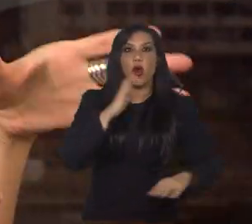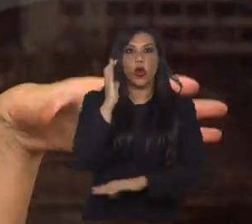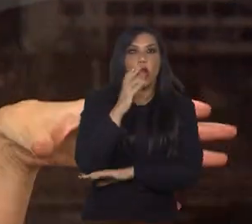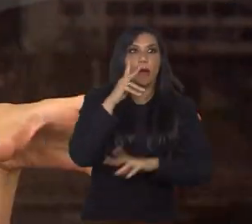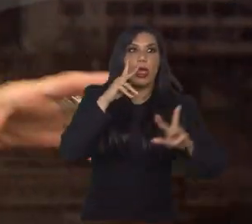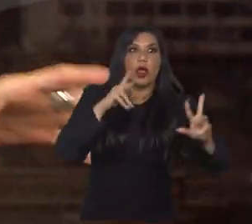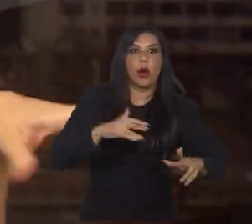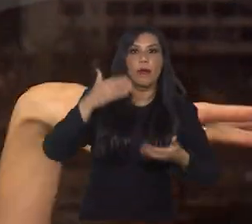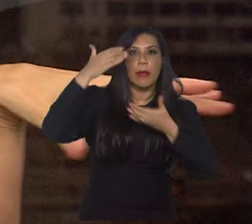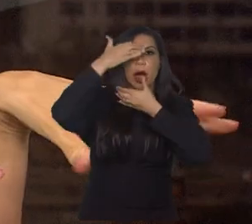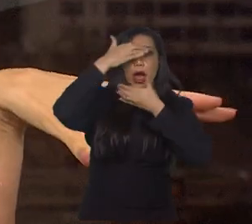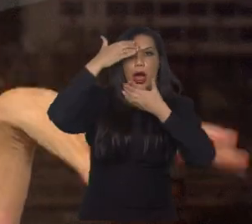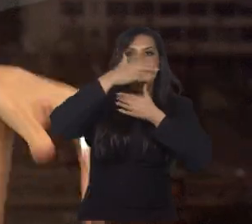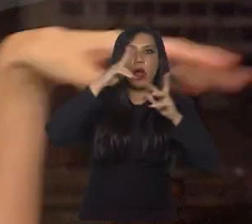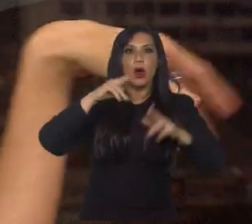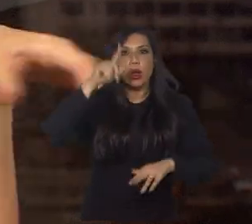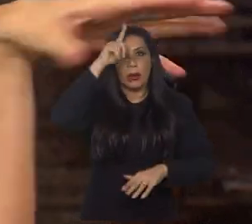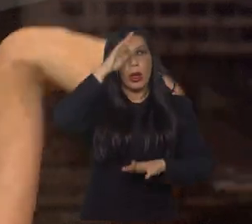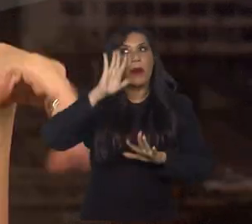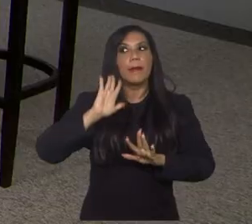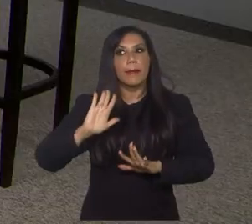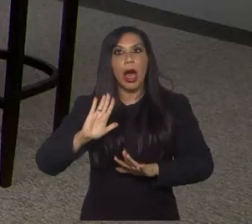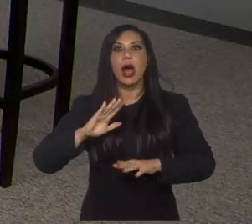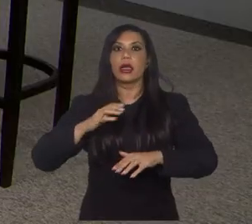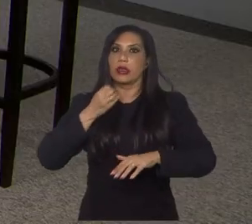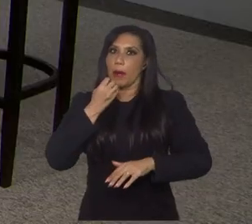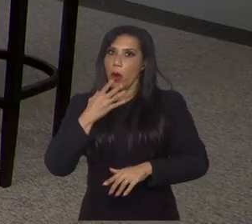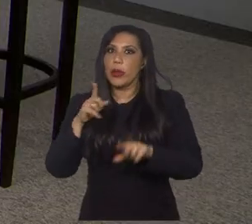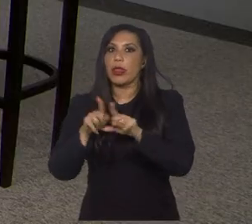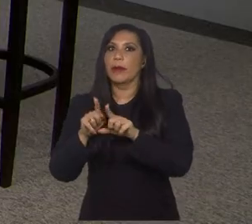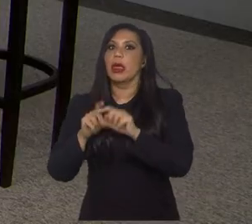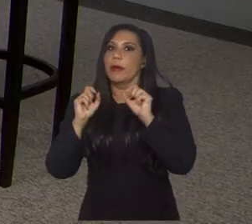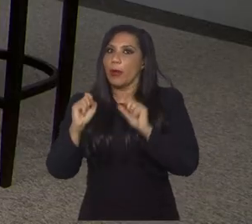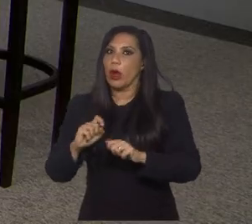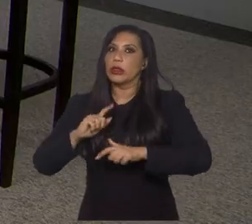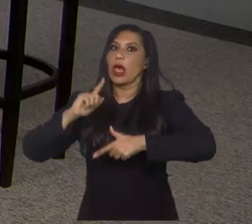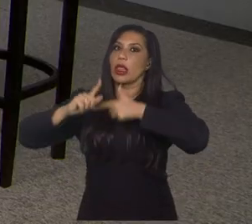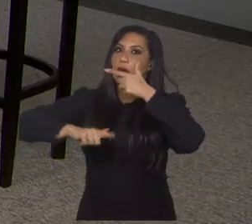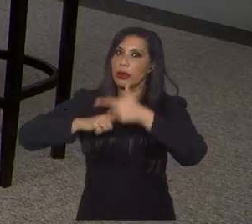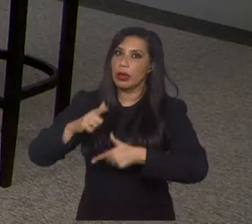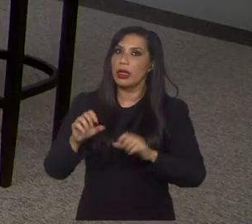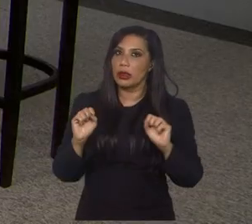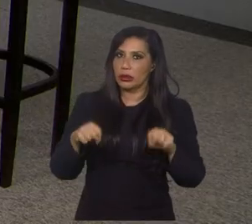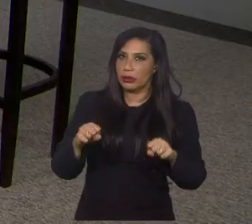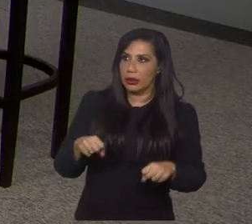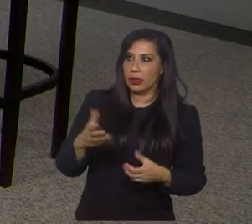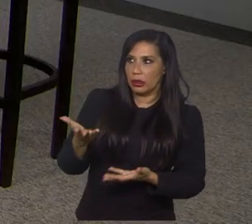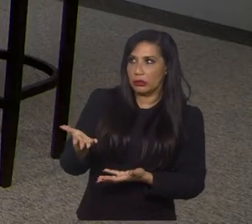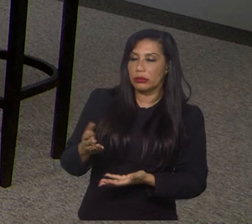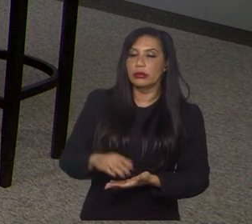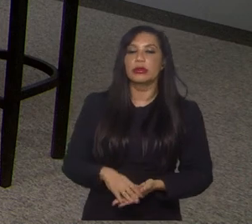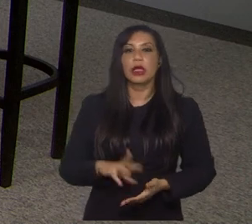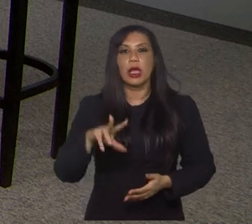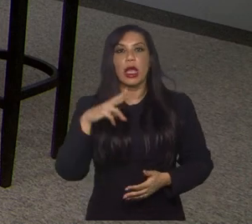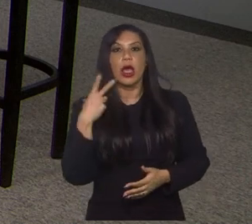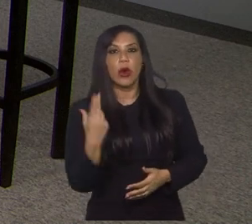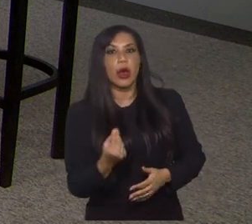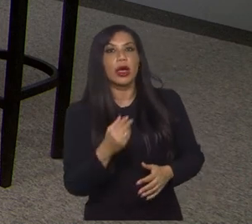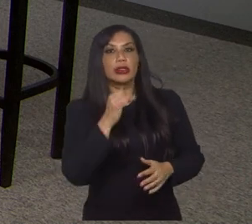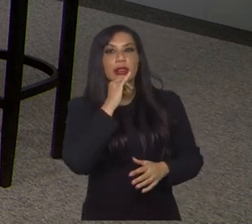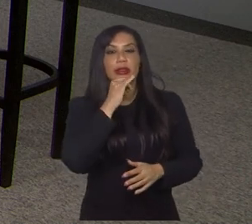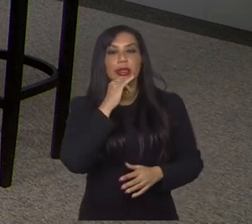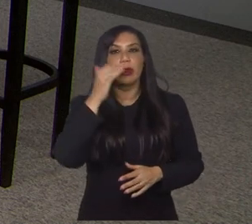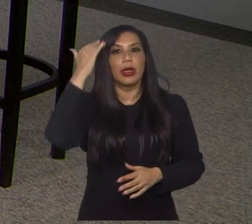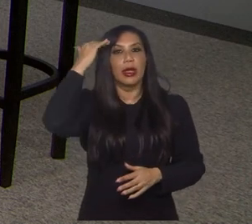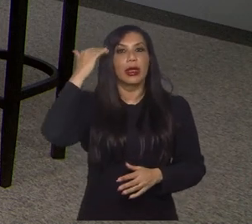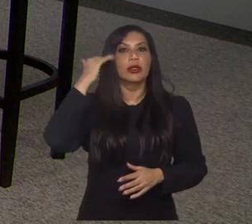pode ser uma seleção enjoadinha que pode atrapalhar a vida da galera ali, né, Thaís? Eu acho que a chave aqui para as sul-coreanas